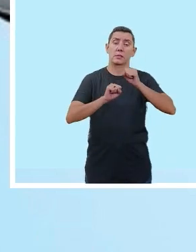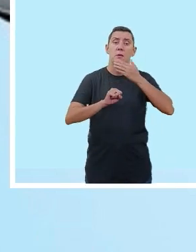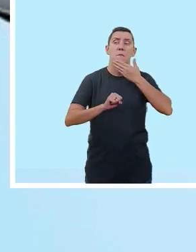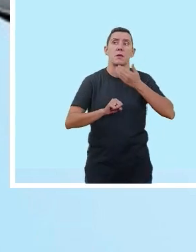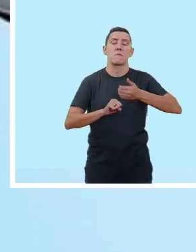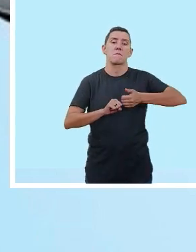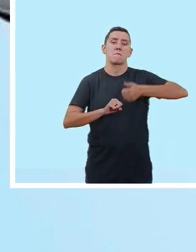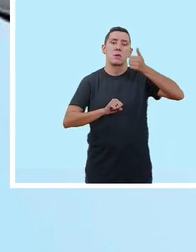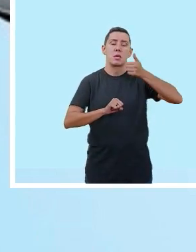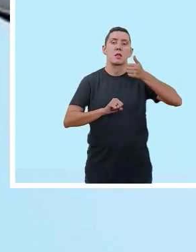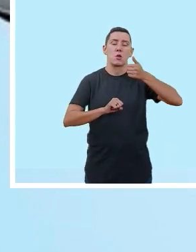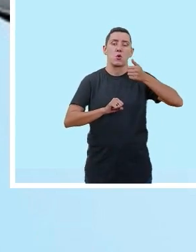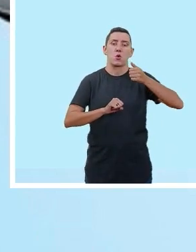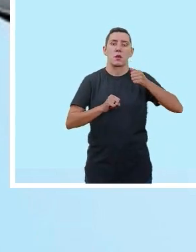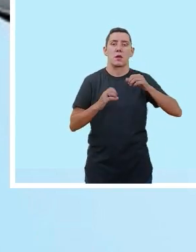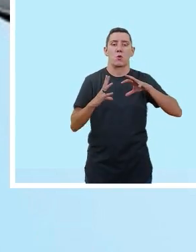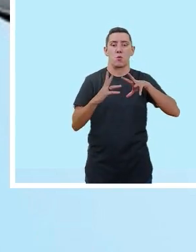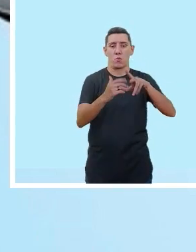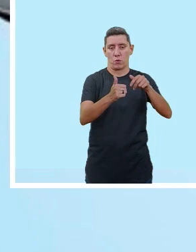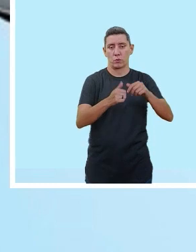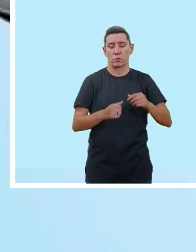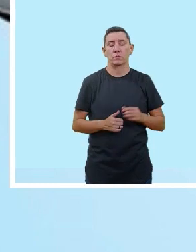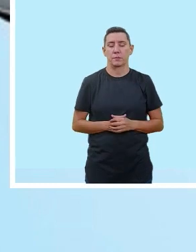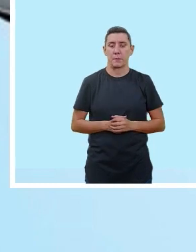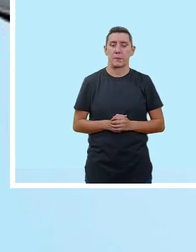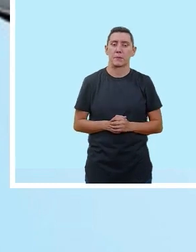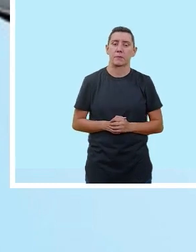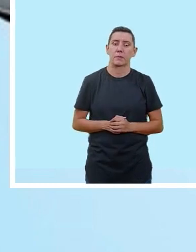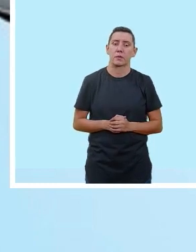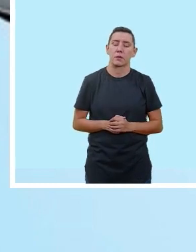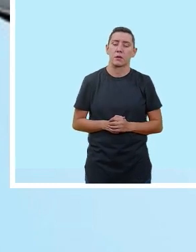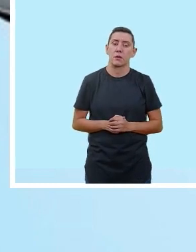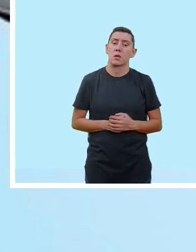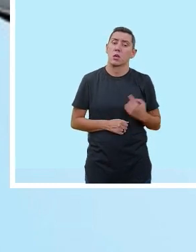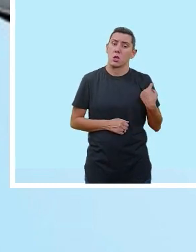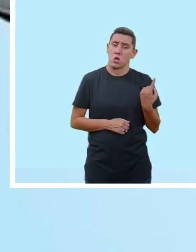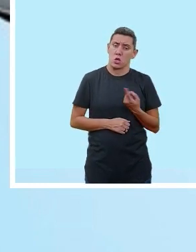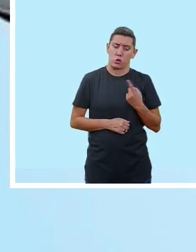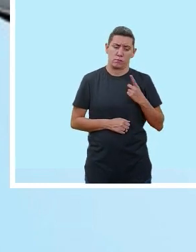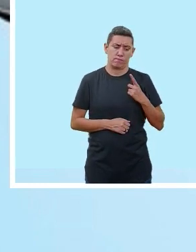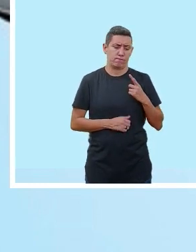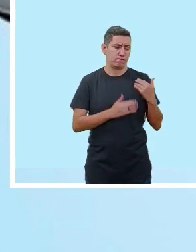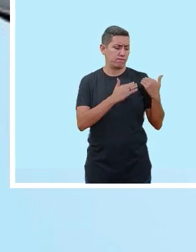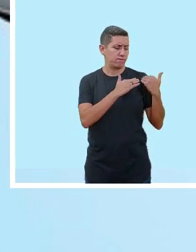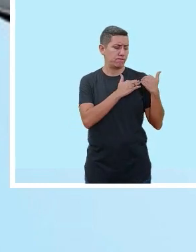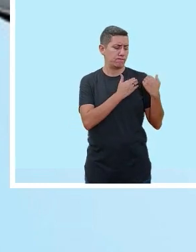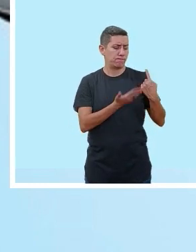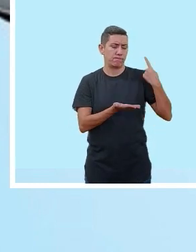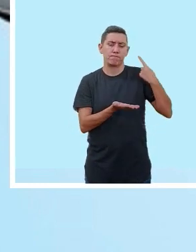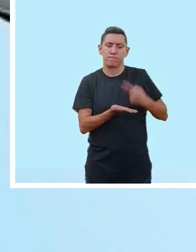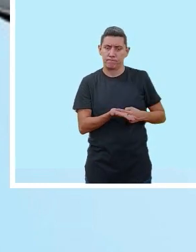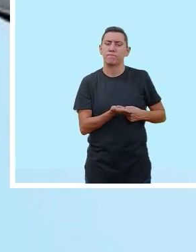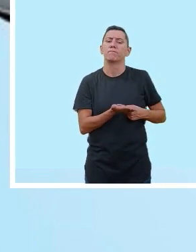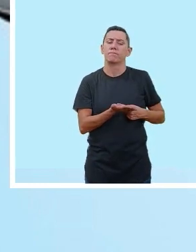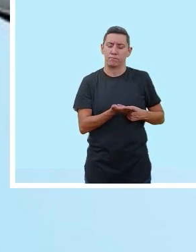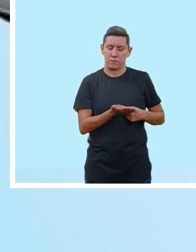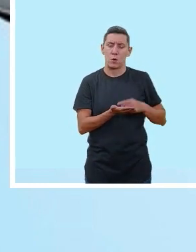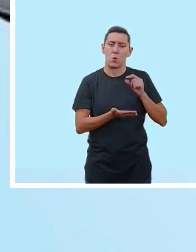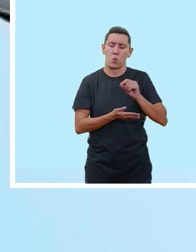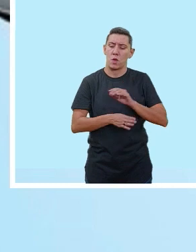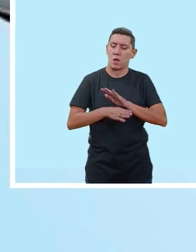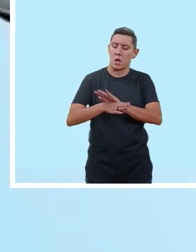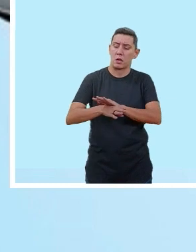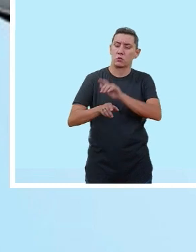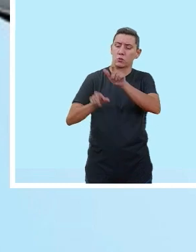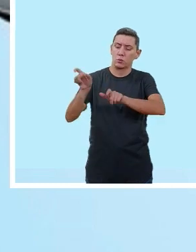nível de emissão, né? E nós estamos comprometidos em cooperação com pessoas e